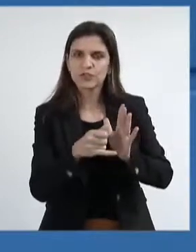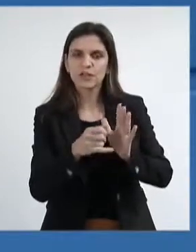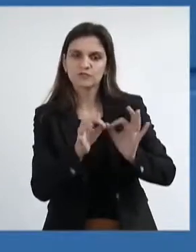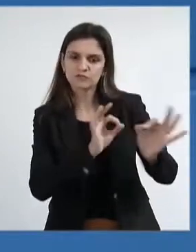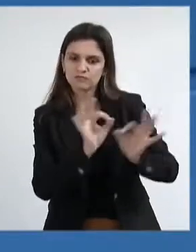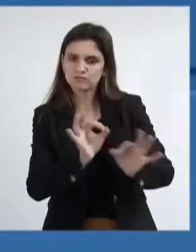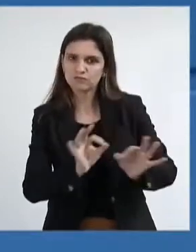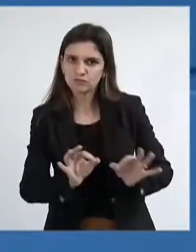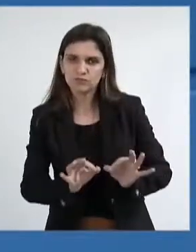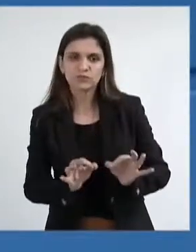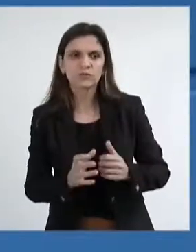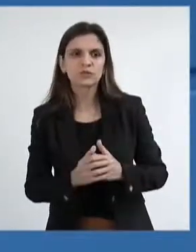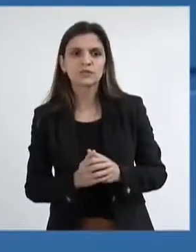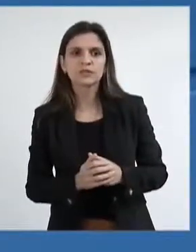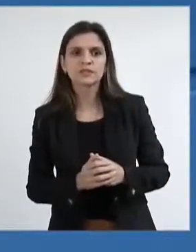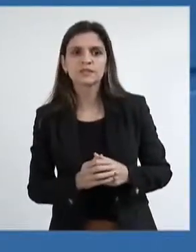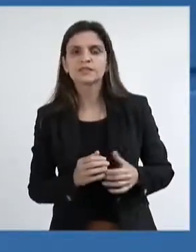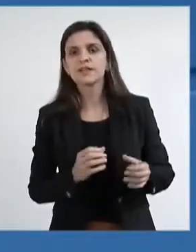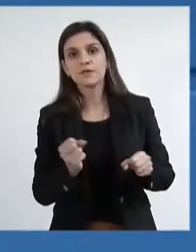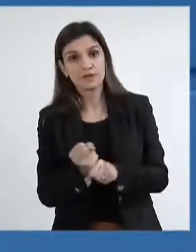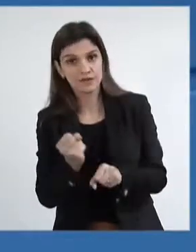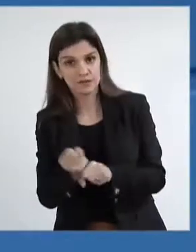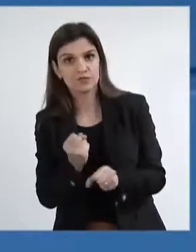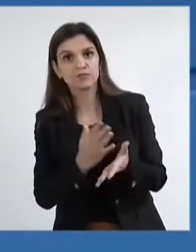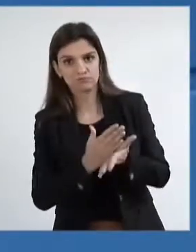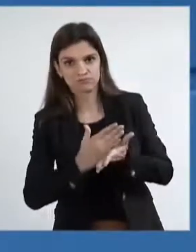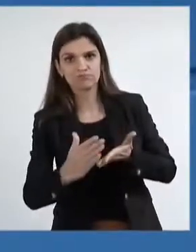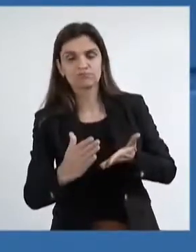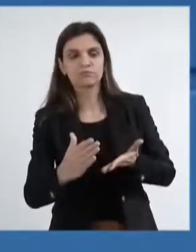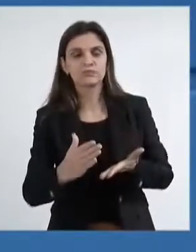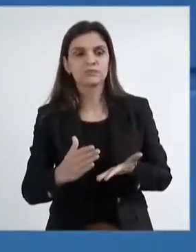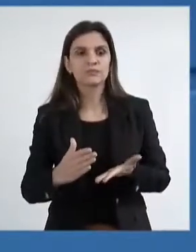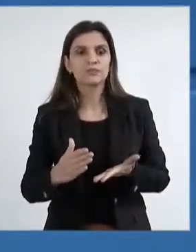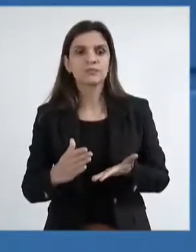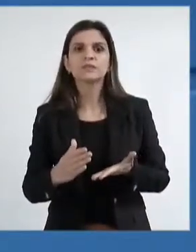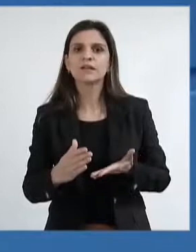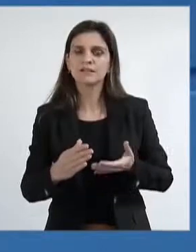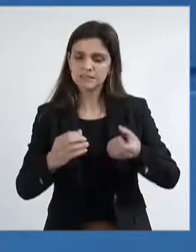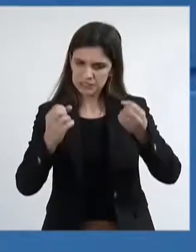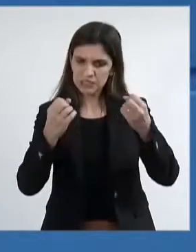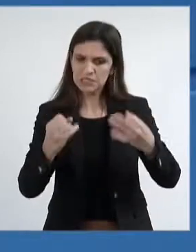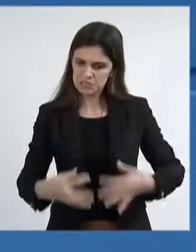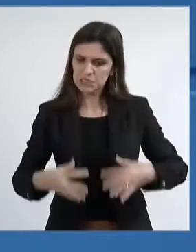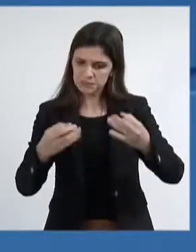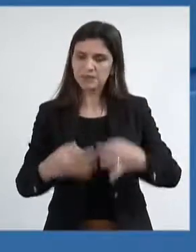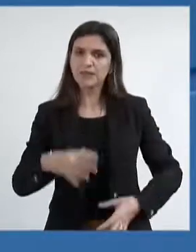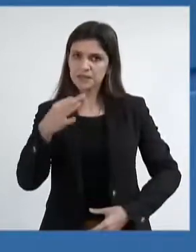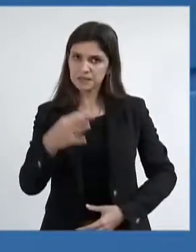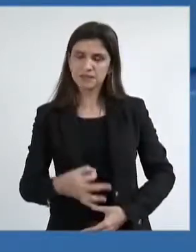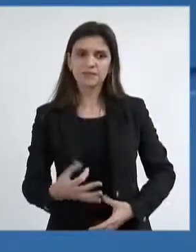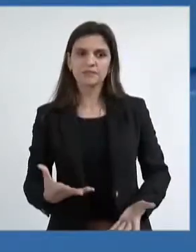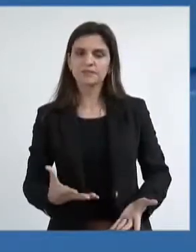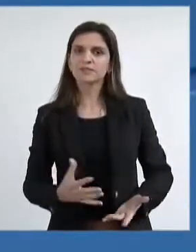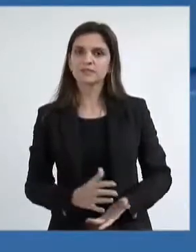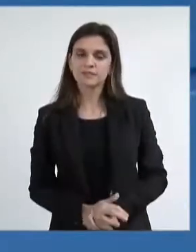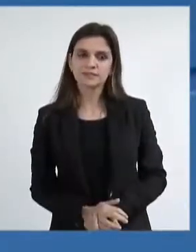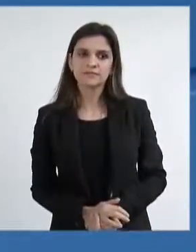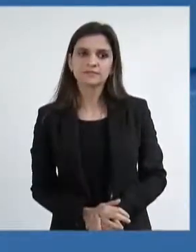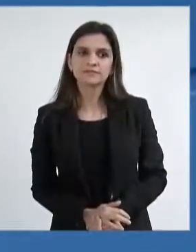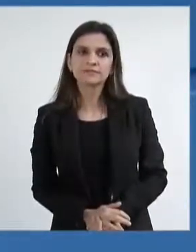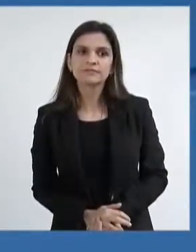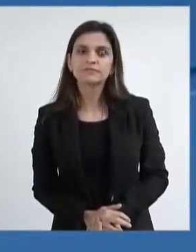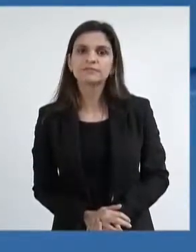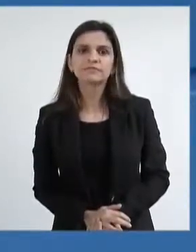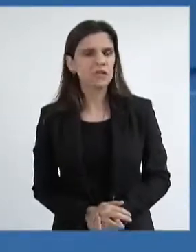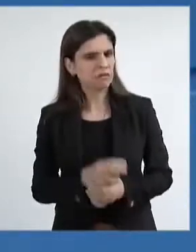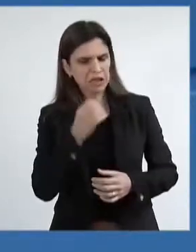forem concluídos, as obras serão tocadas. Eu falei exatamente isso que está dizendo Vossa Excelência, e aqui